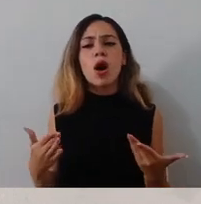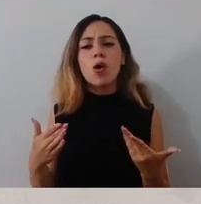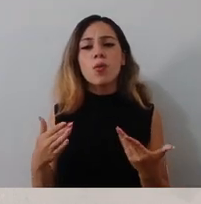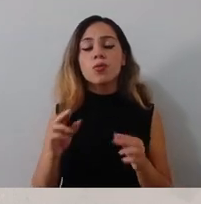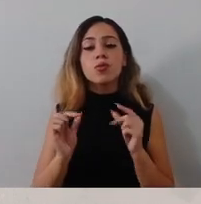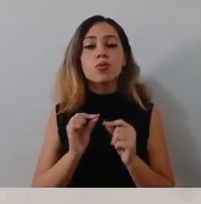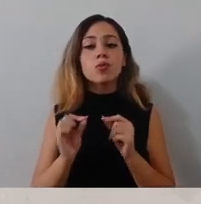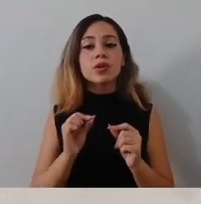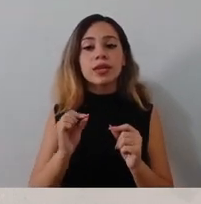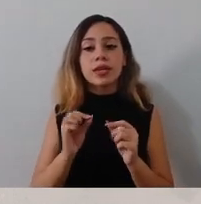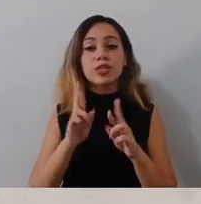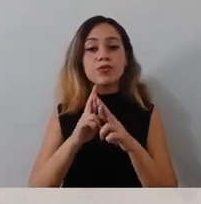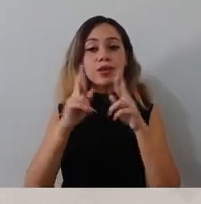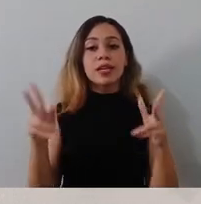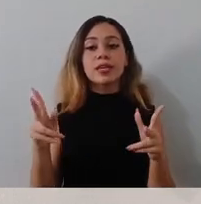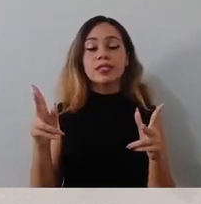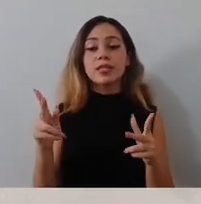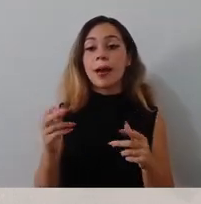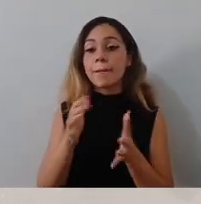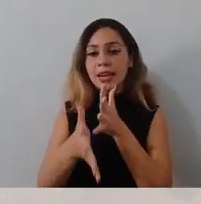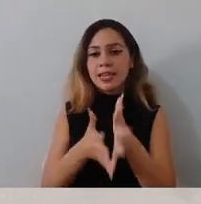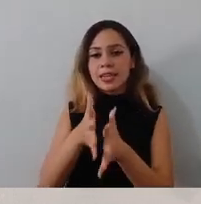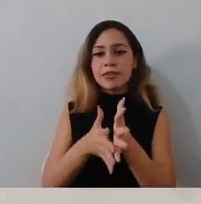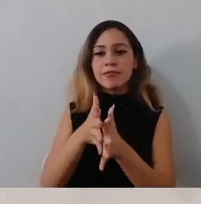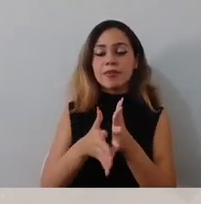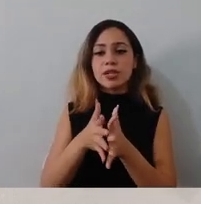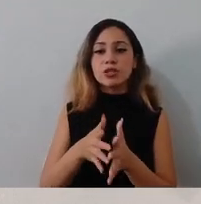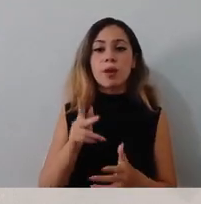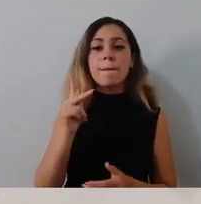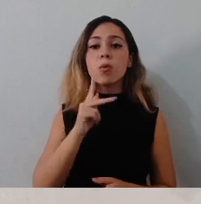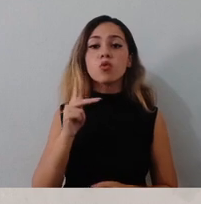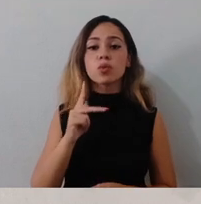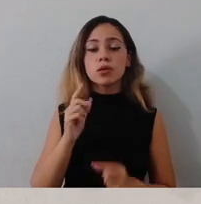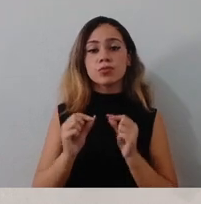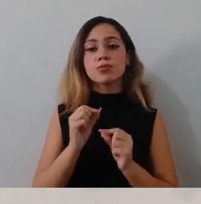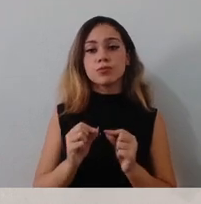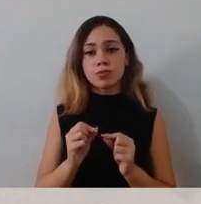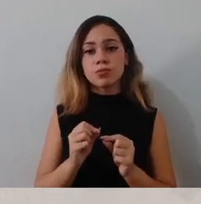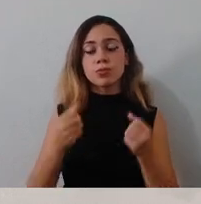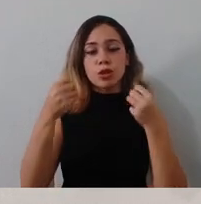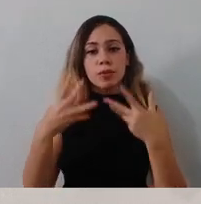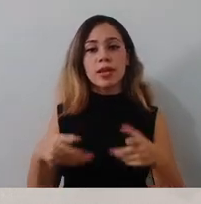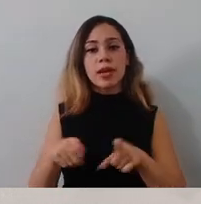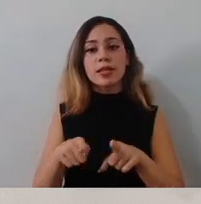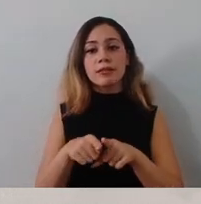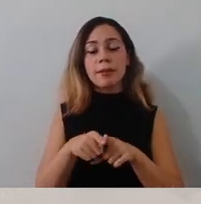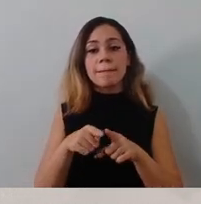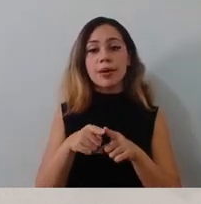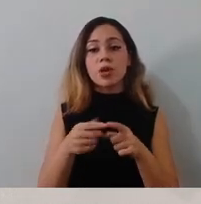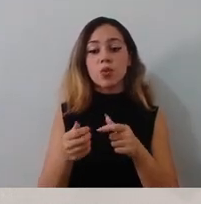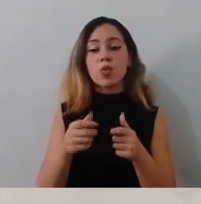é a diferença da Libras para o português? E aí, dentro desse viés, eu queria que você falasse também